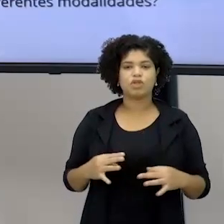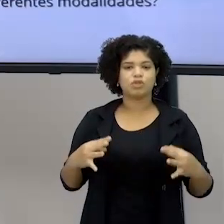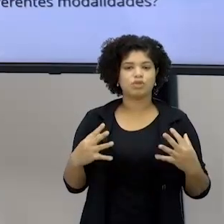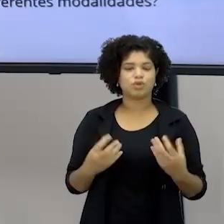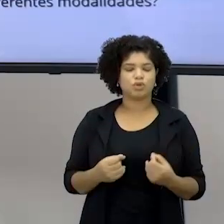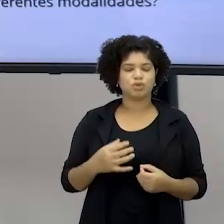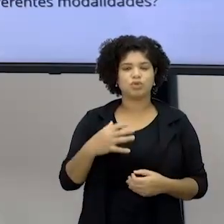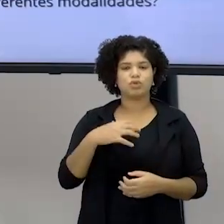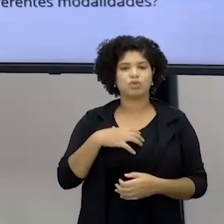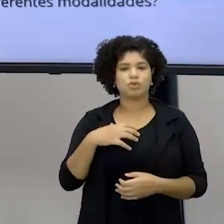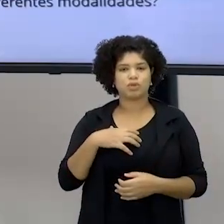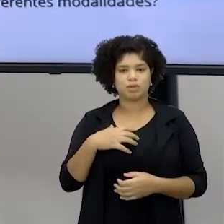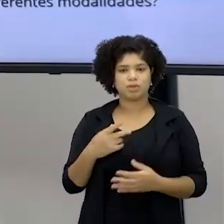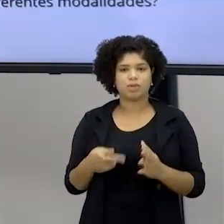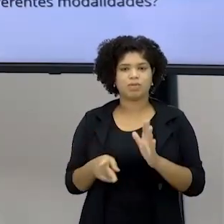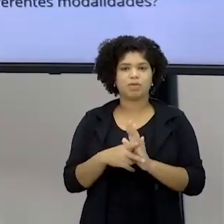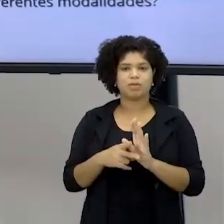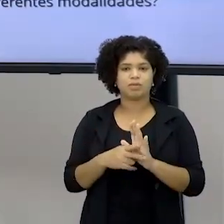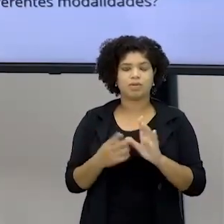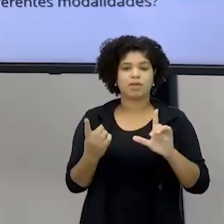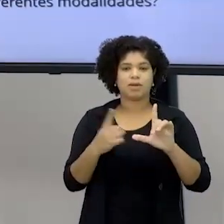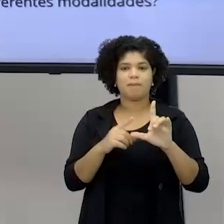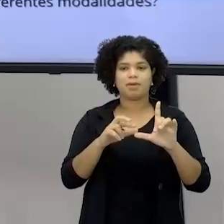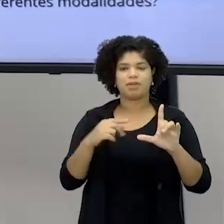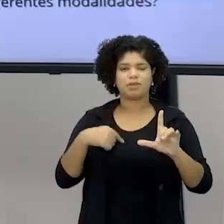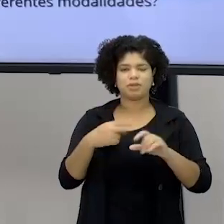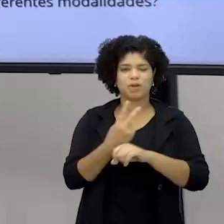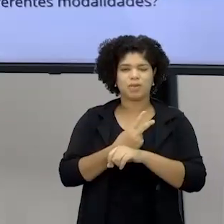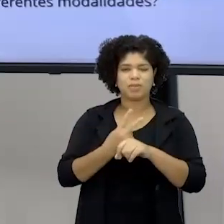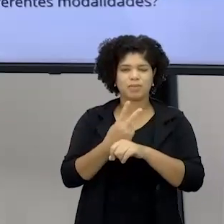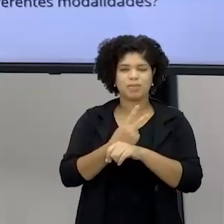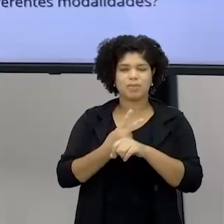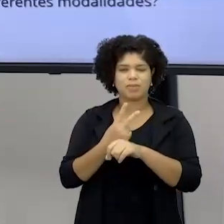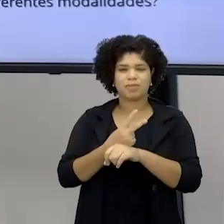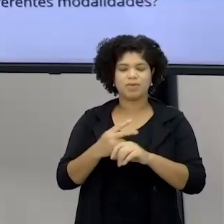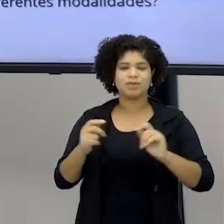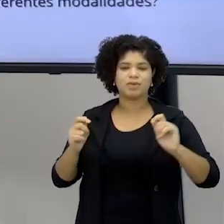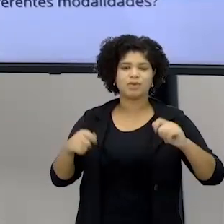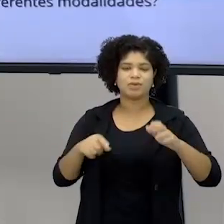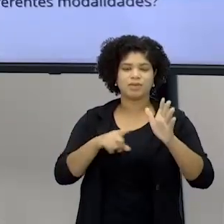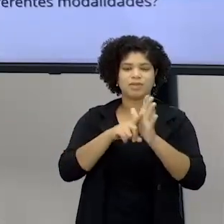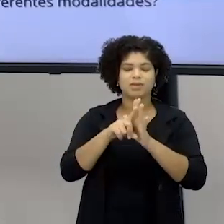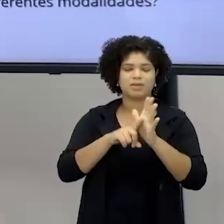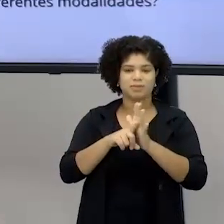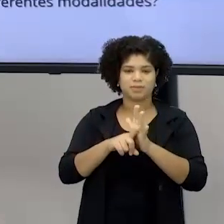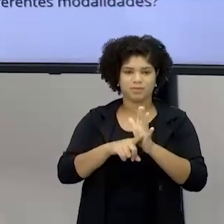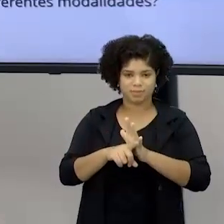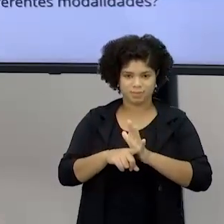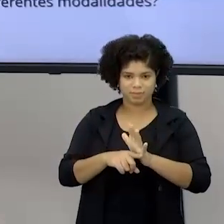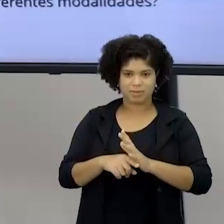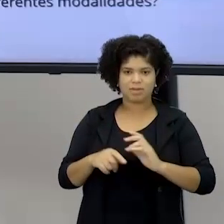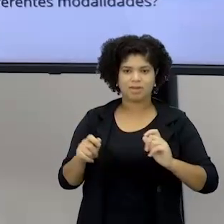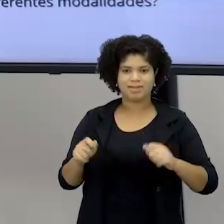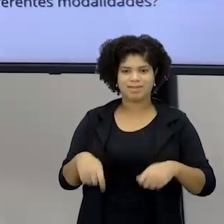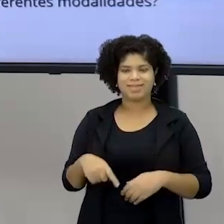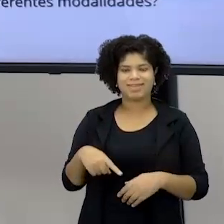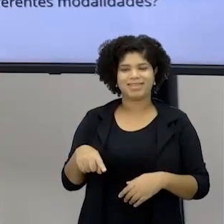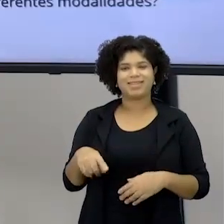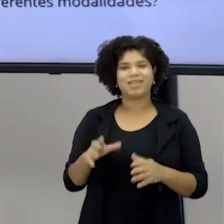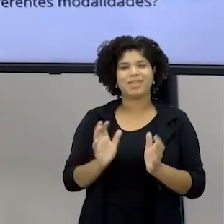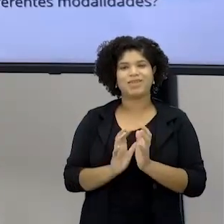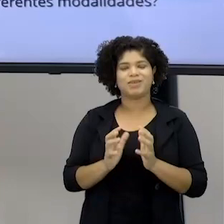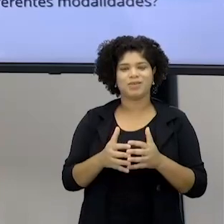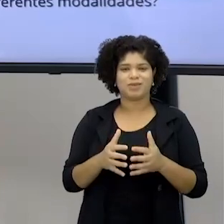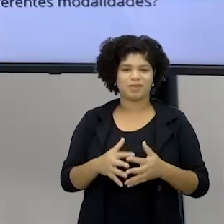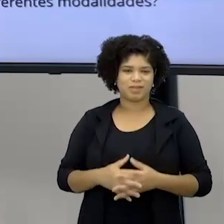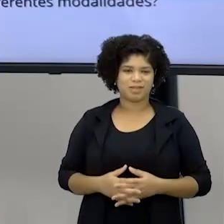meios midiáticos que nós vamos ir atrás, ir em busca também de pesquisas e trazer para o nosso grupo,